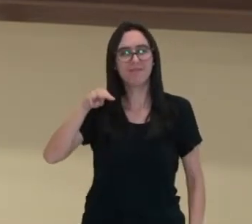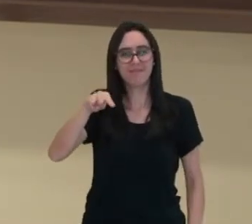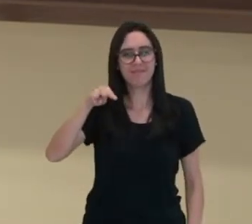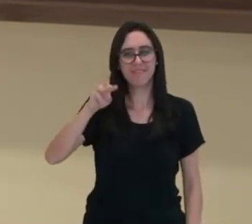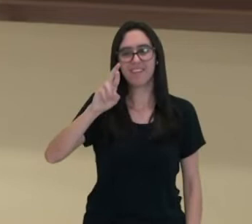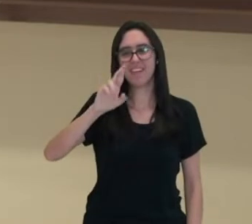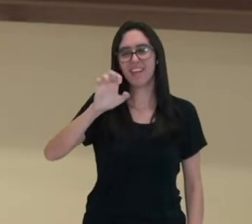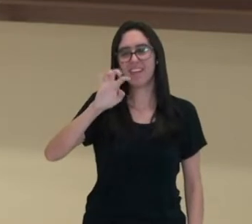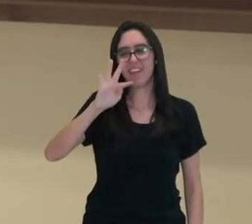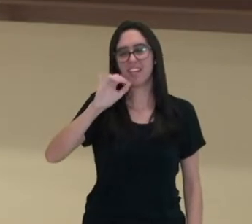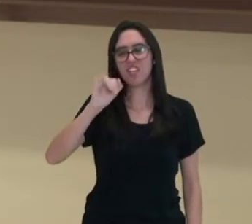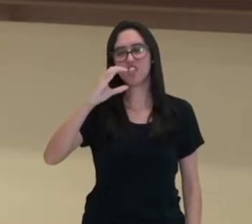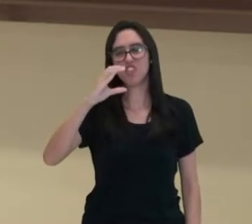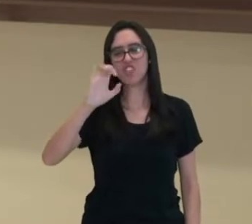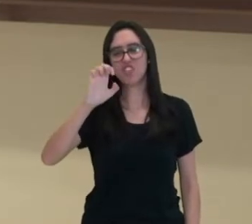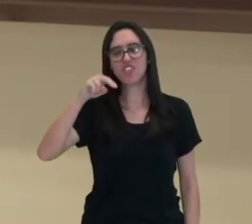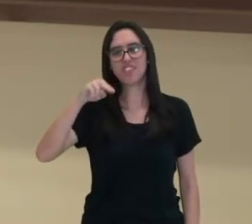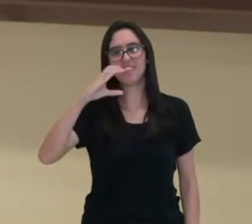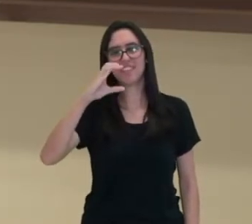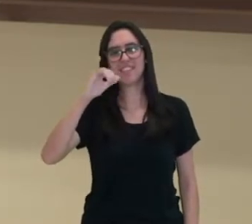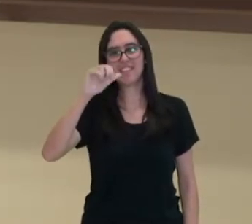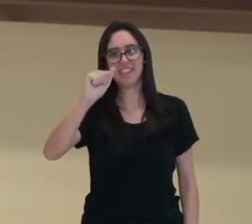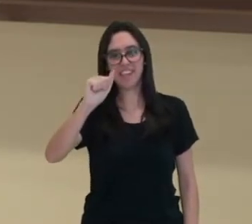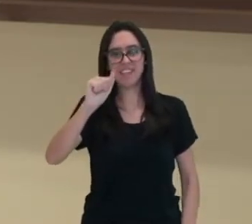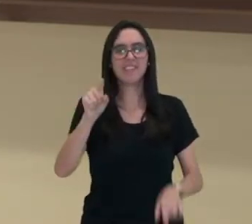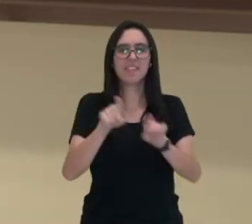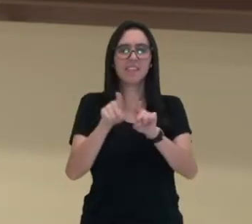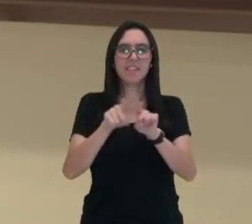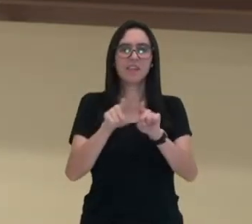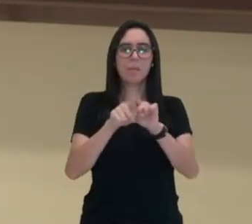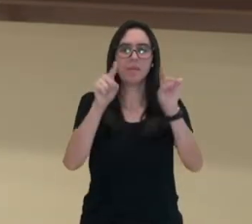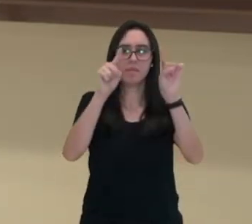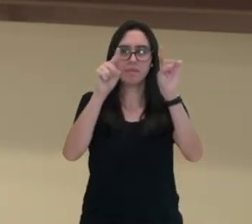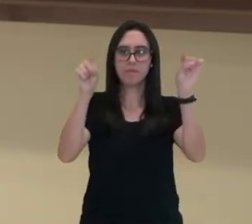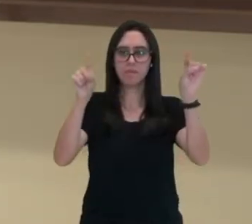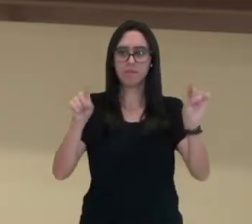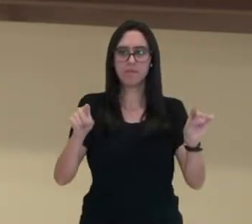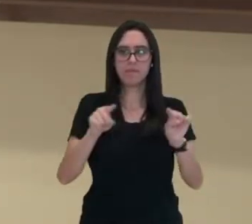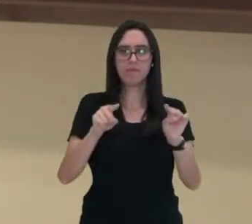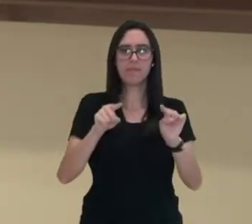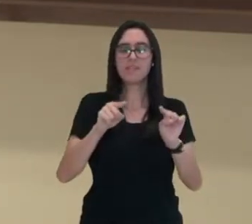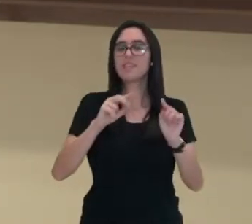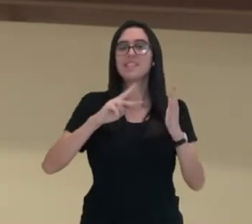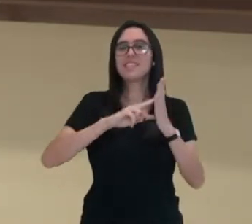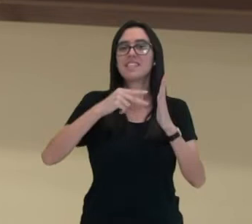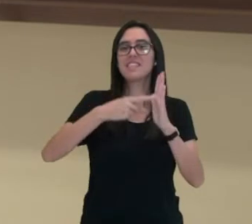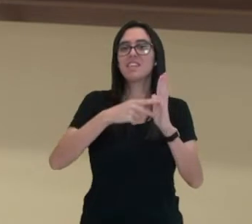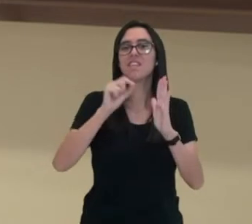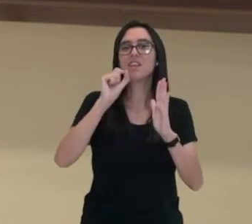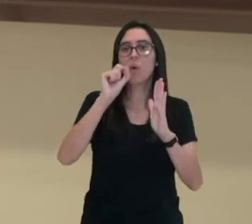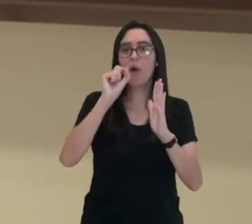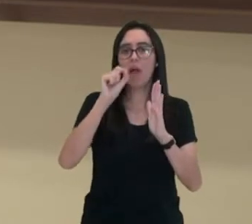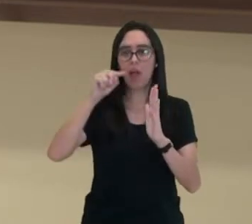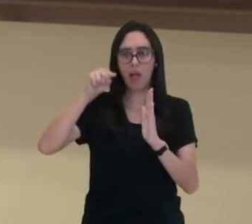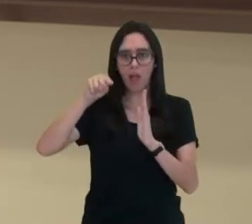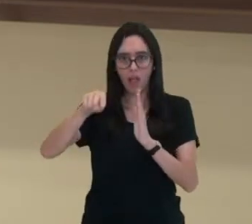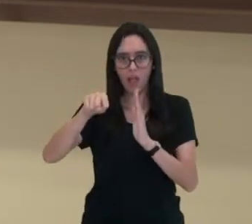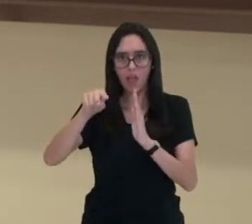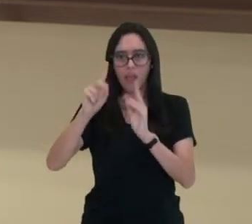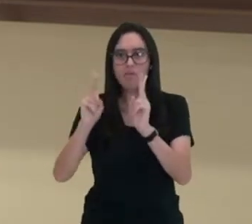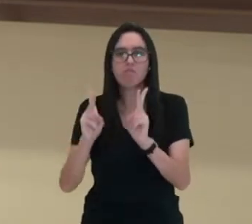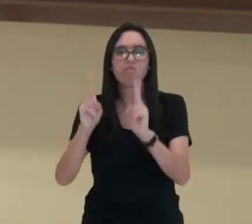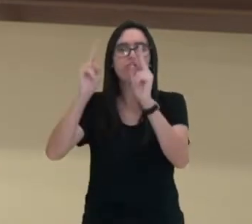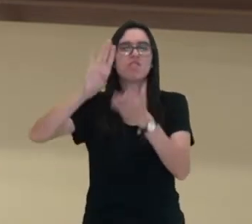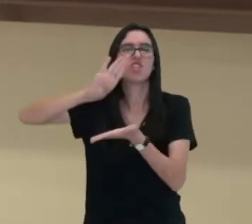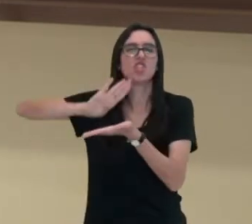e os colchetes, né? Então, dentro dos colchetes, as reticências indica que uma parte um fragmento do conto foi